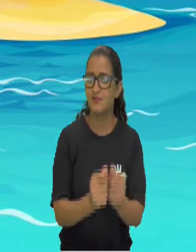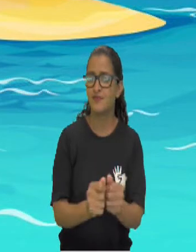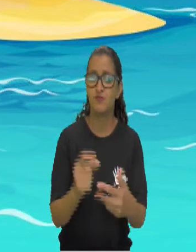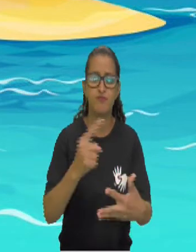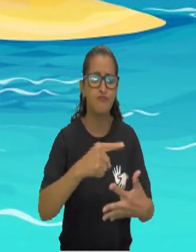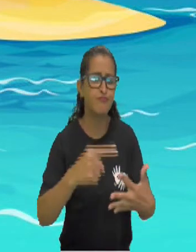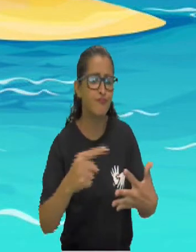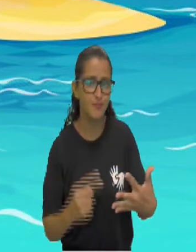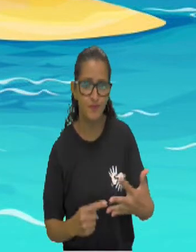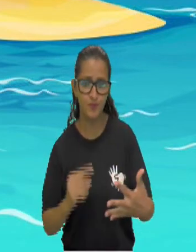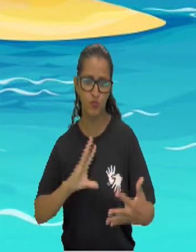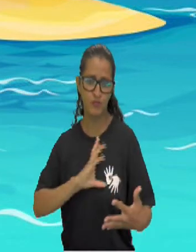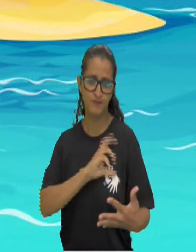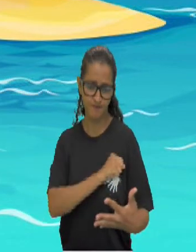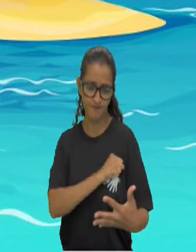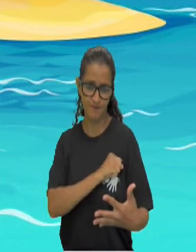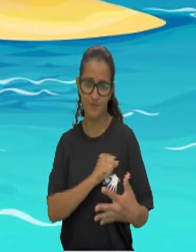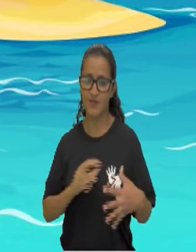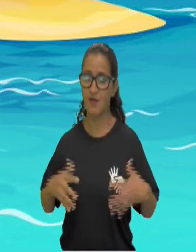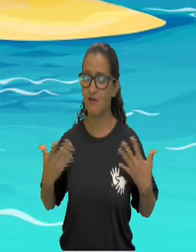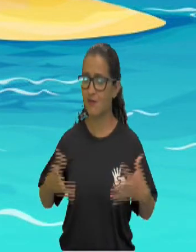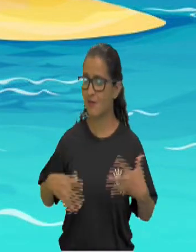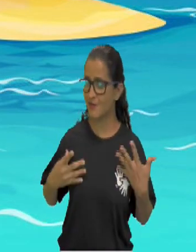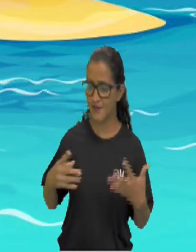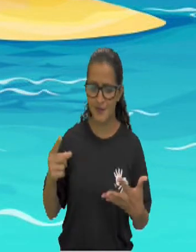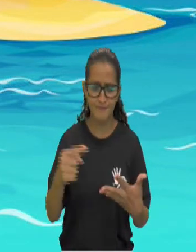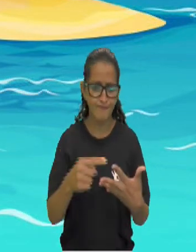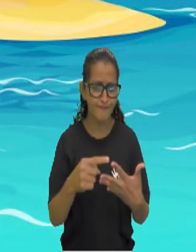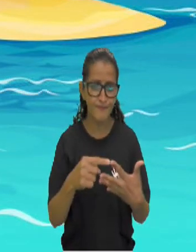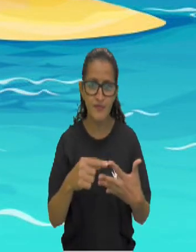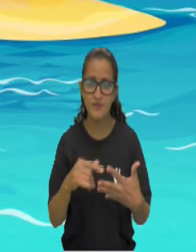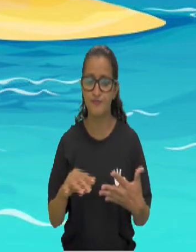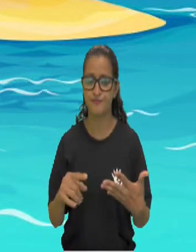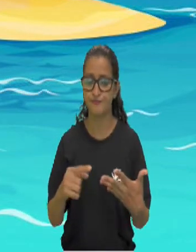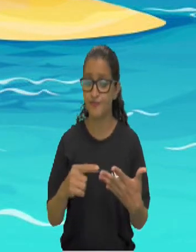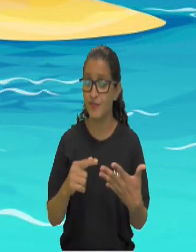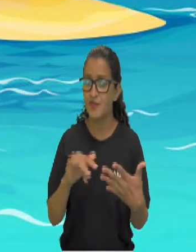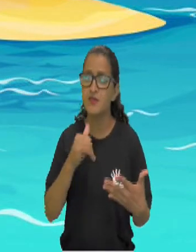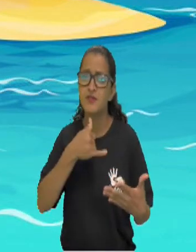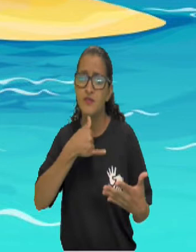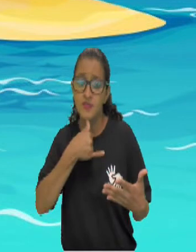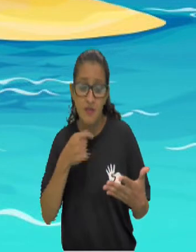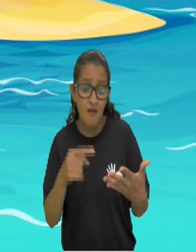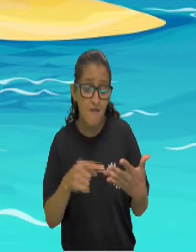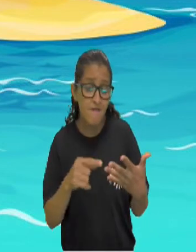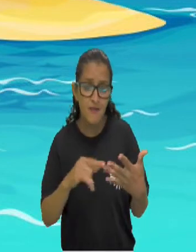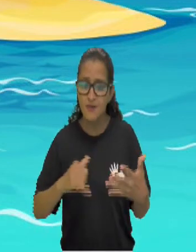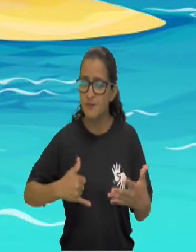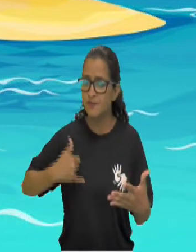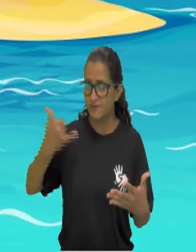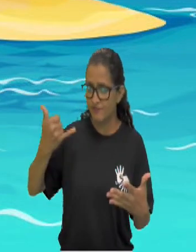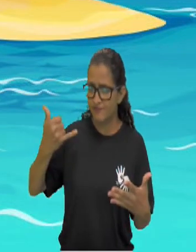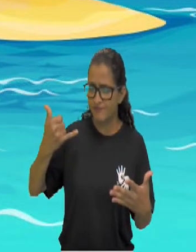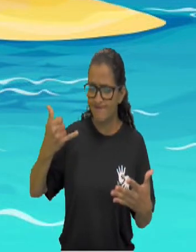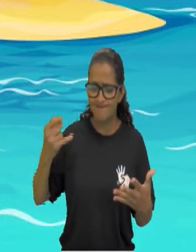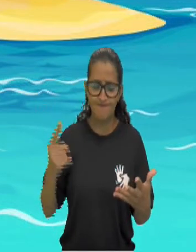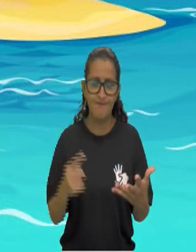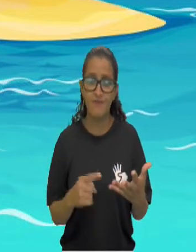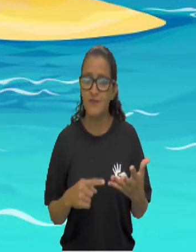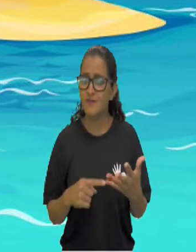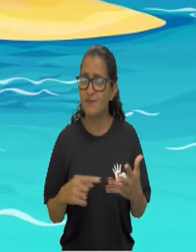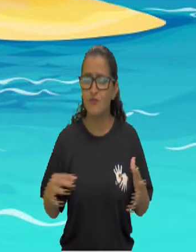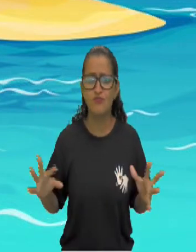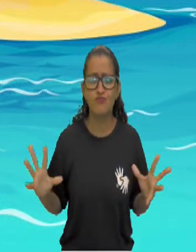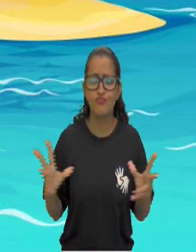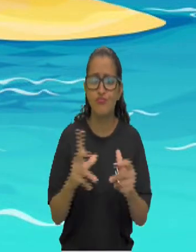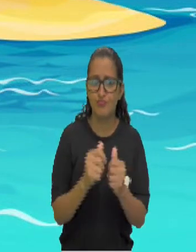a tristeza, a sabedoria, a vaidade. Era uma ilha recheada de sentimentos. E lá